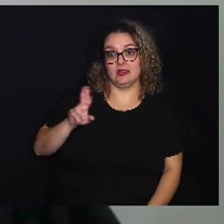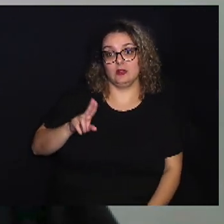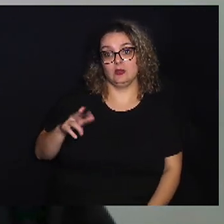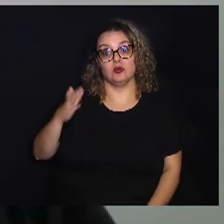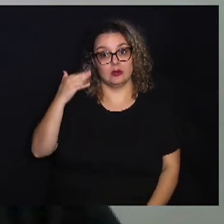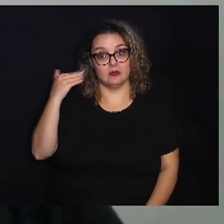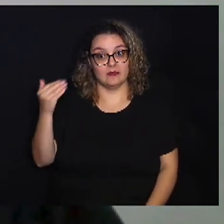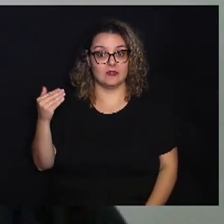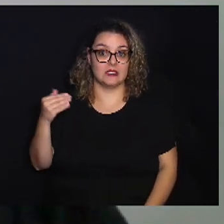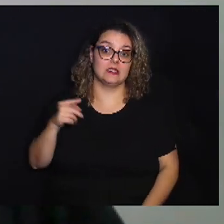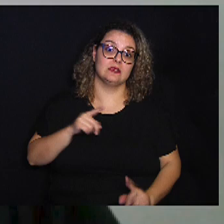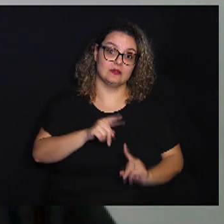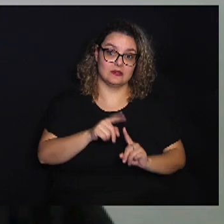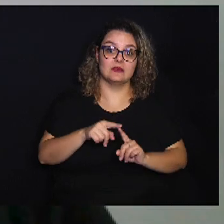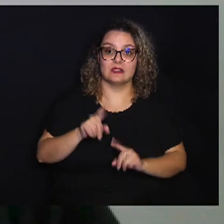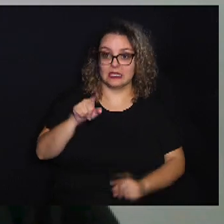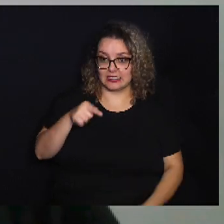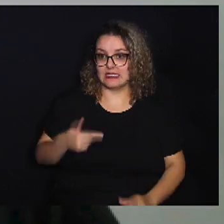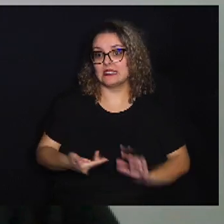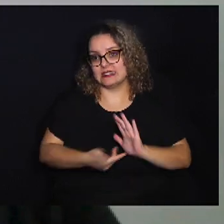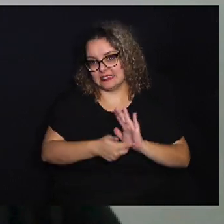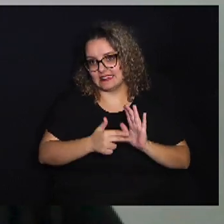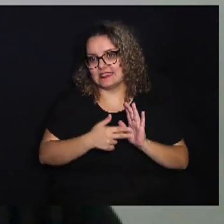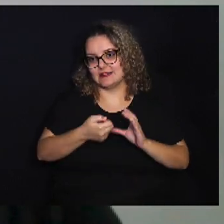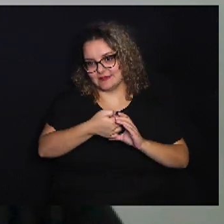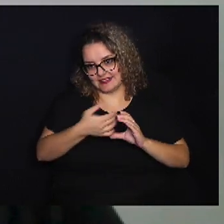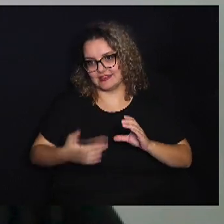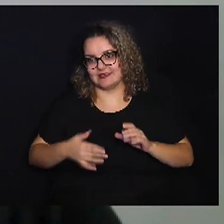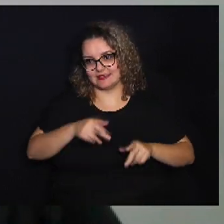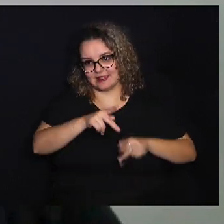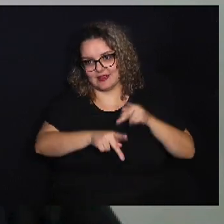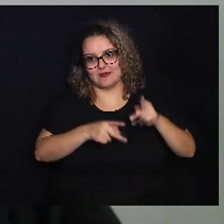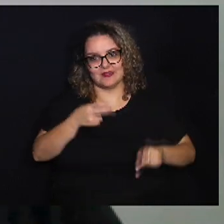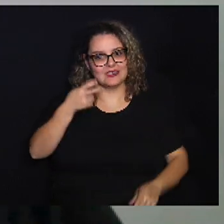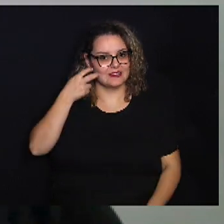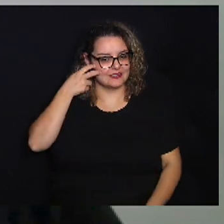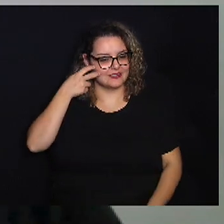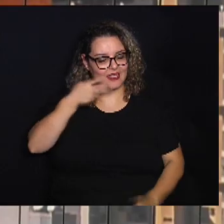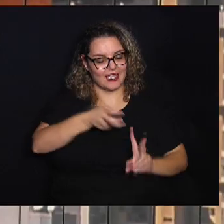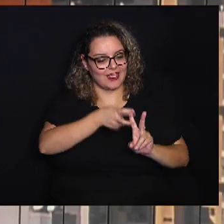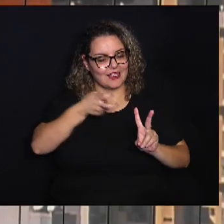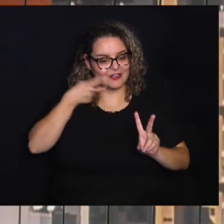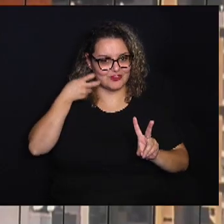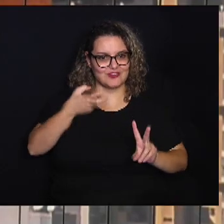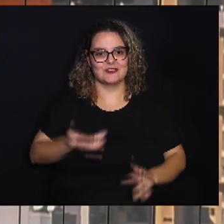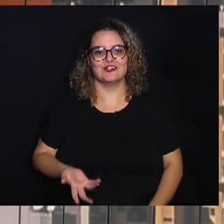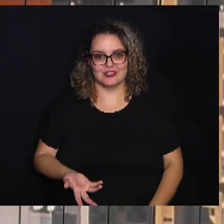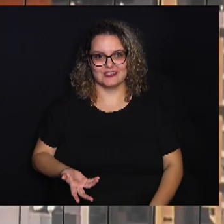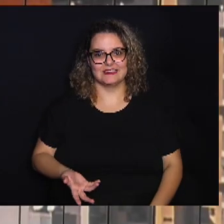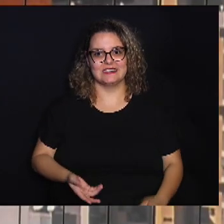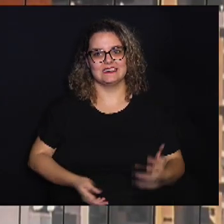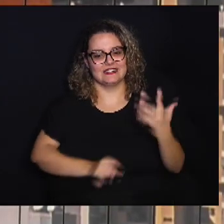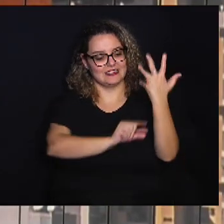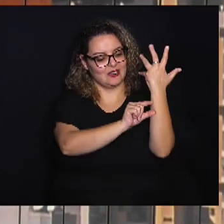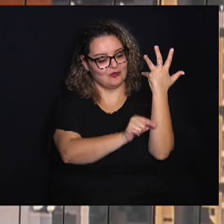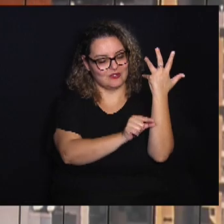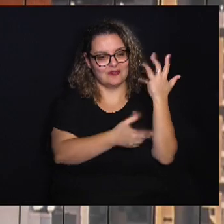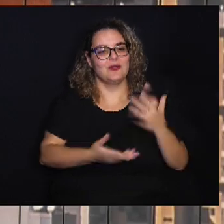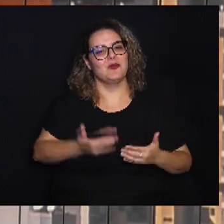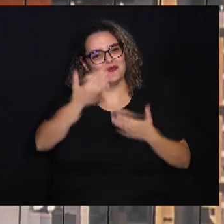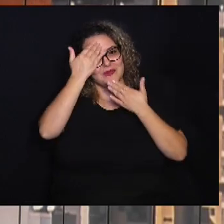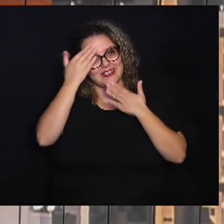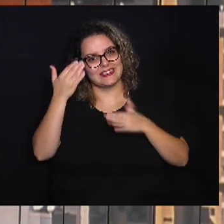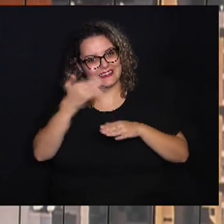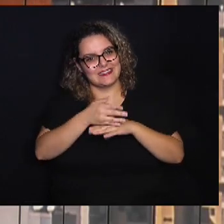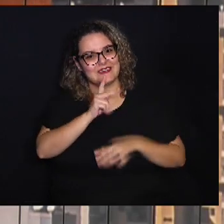dessas espécies, ele vem dessa característica da casca. Muito obrigada pela sua participação aqui com a gente,